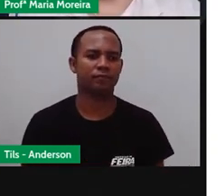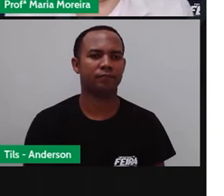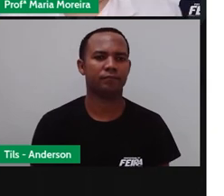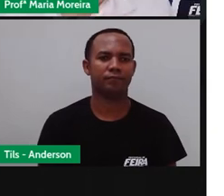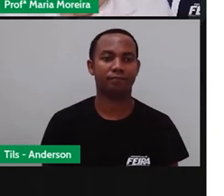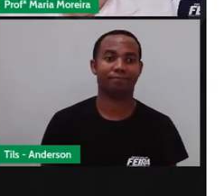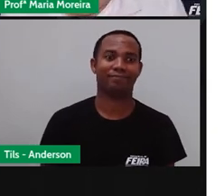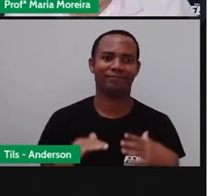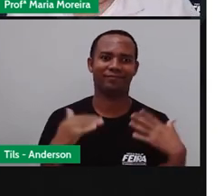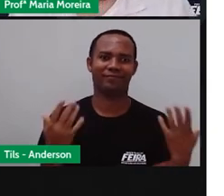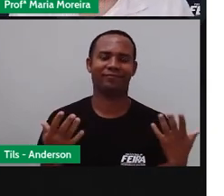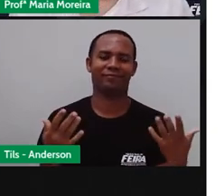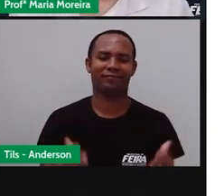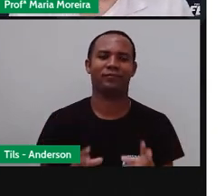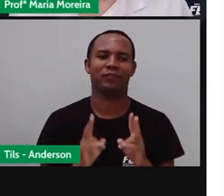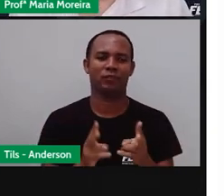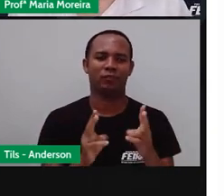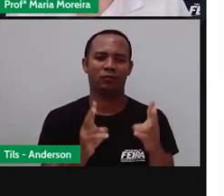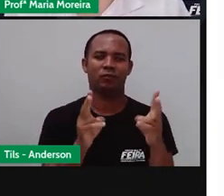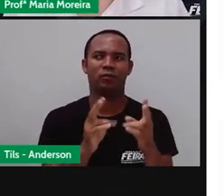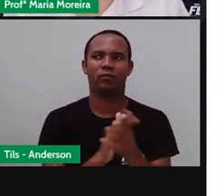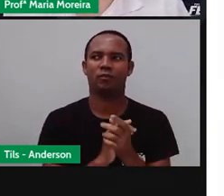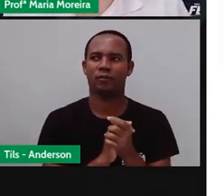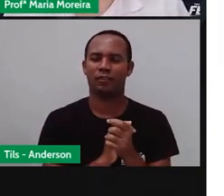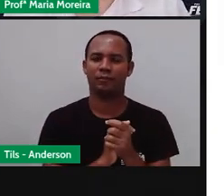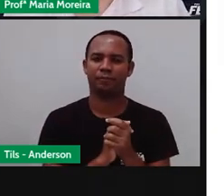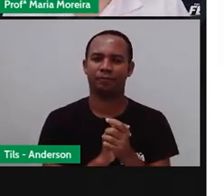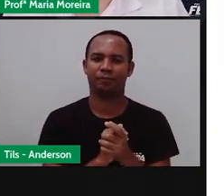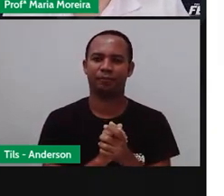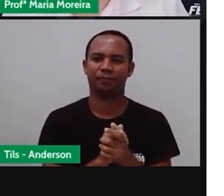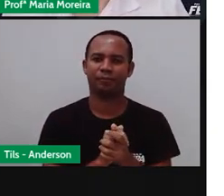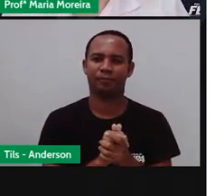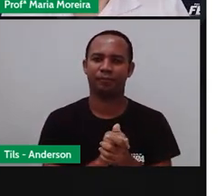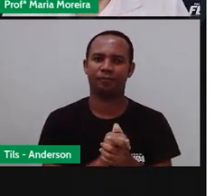da NASA para vocês. Vamos continuar a nossa aula.